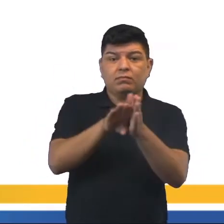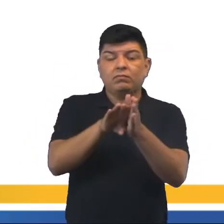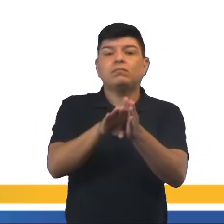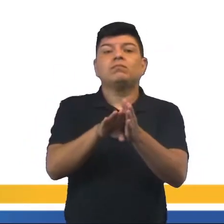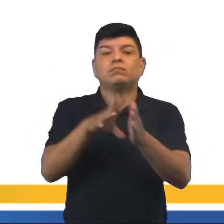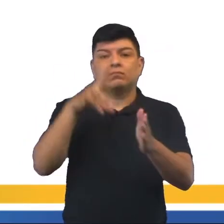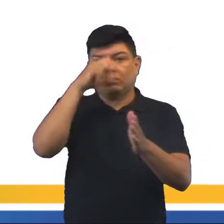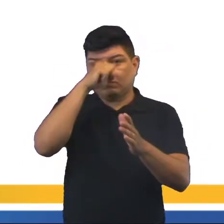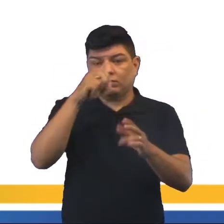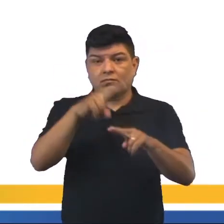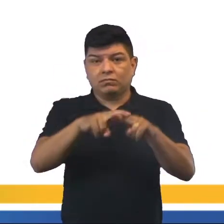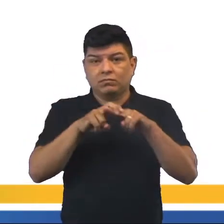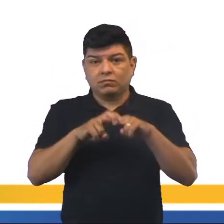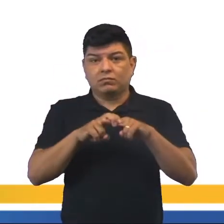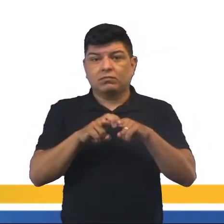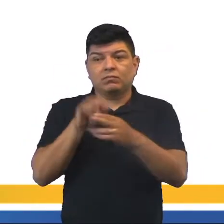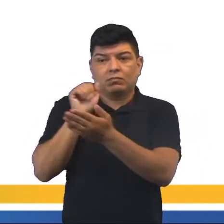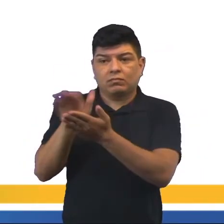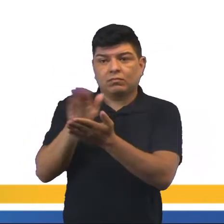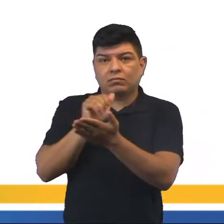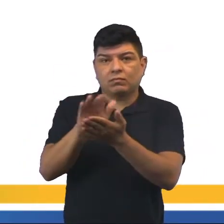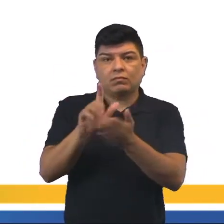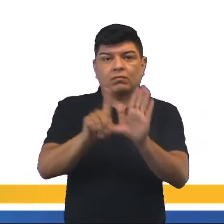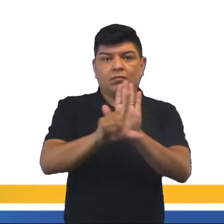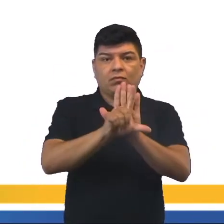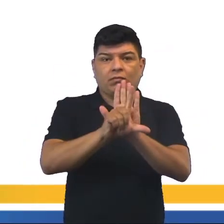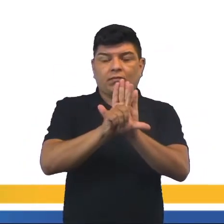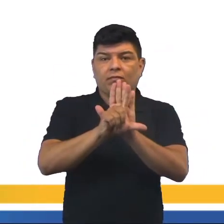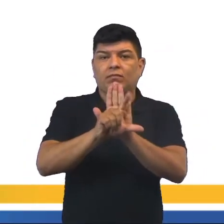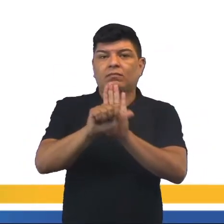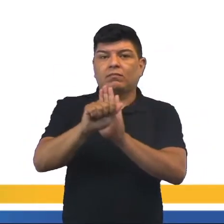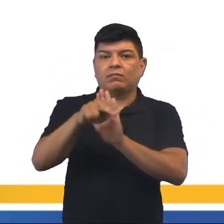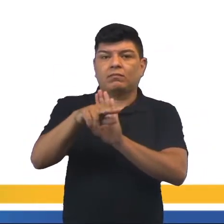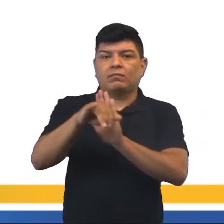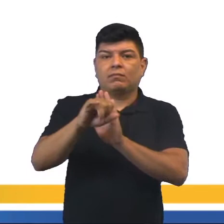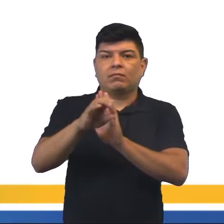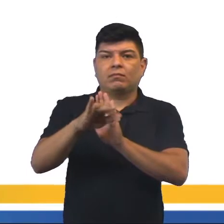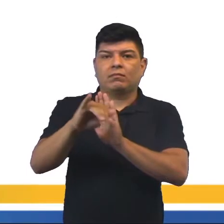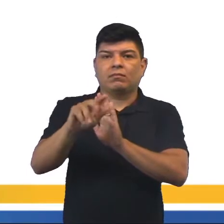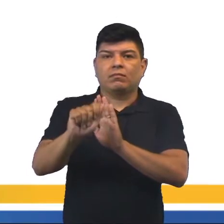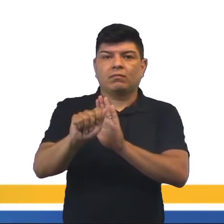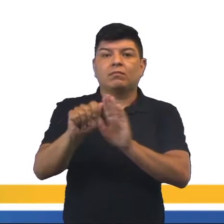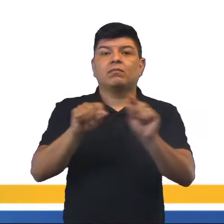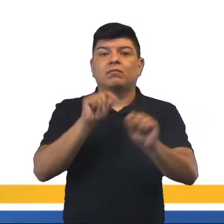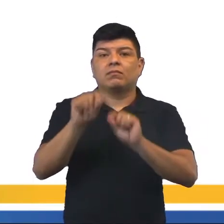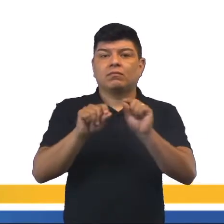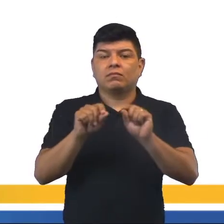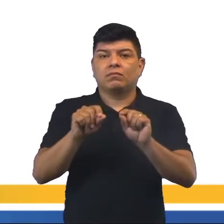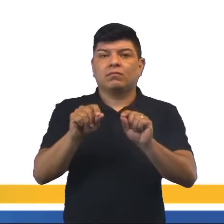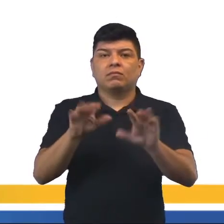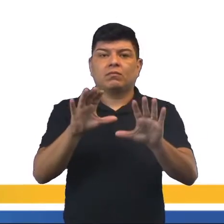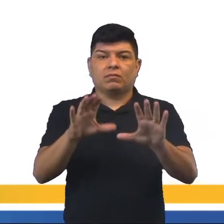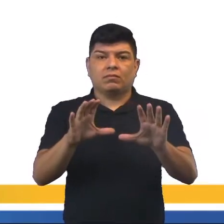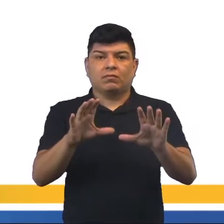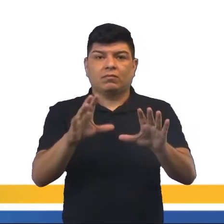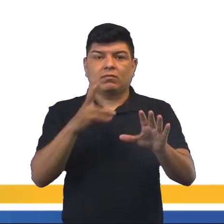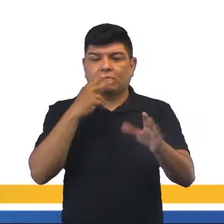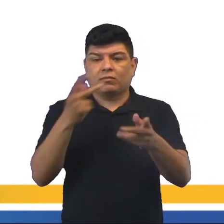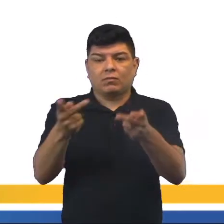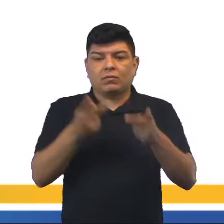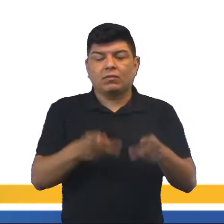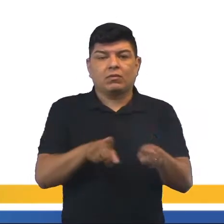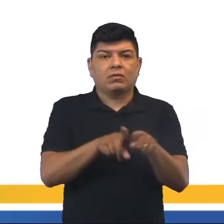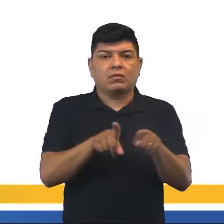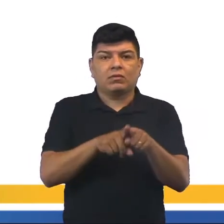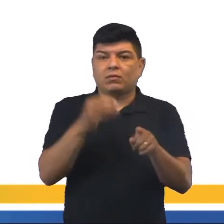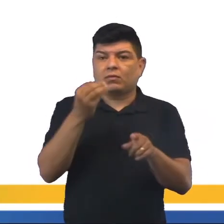Por isso, medidas de distensão, como a lei da anistia, conviveram com medidas de repressão, como o pacote de abril, e